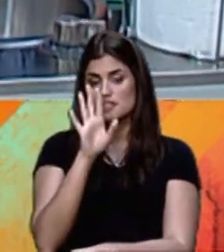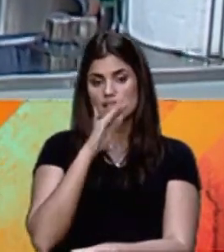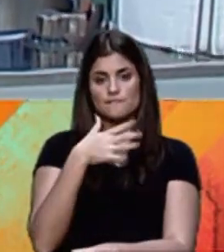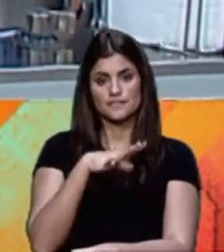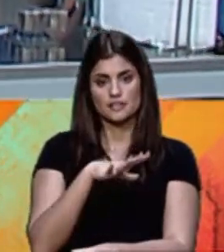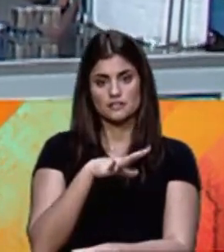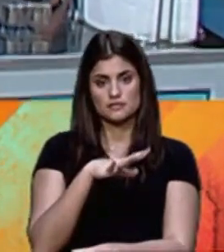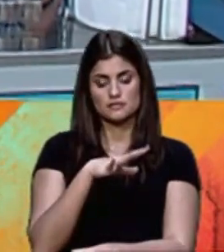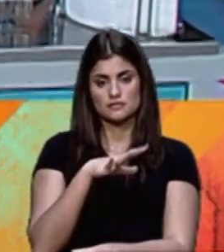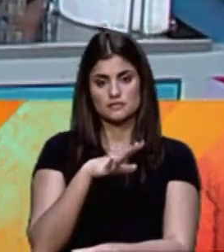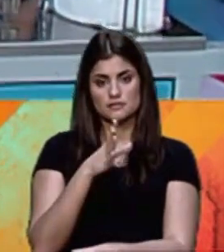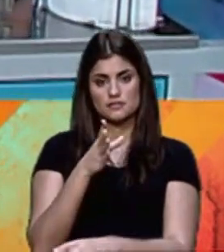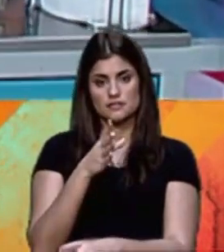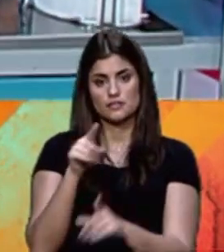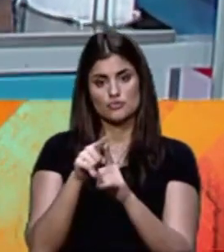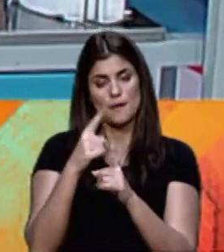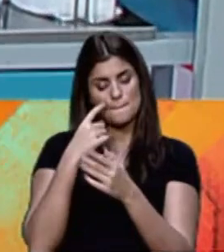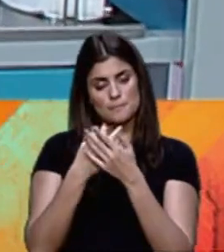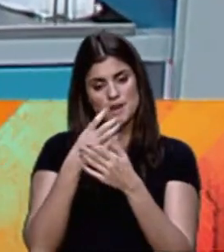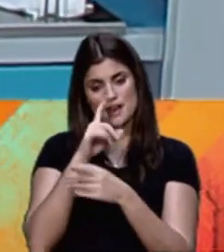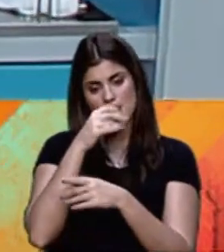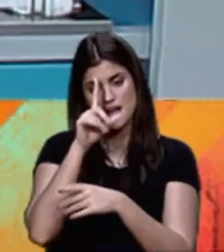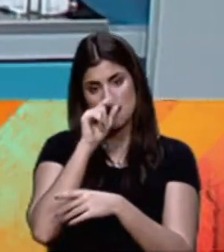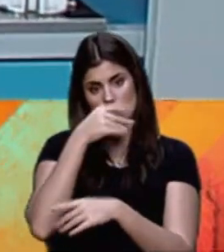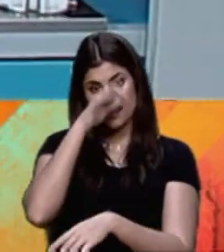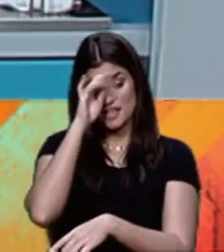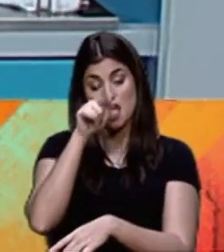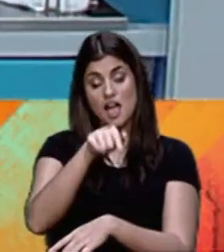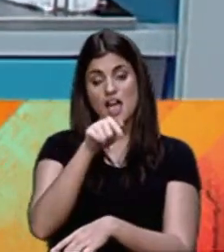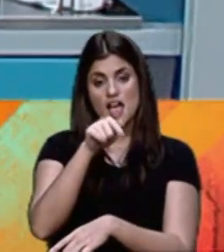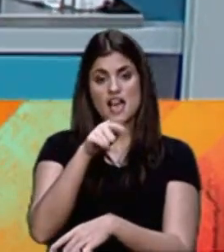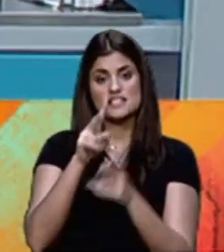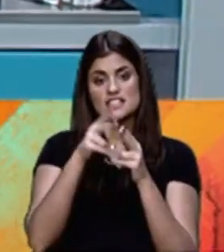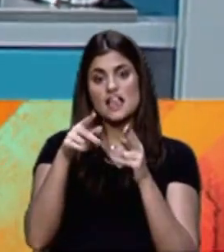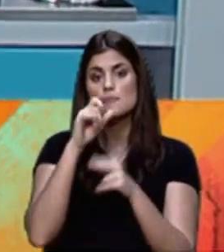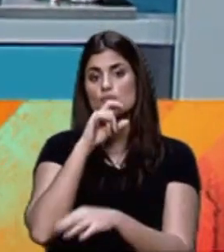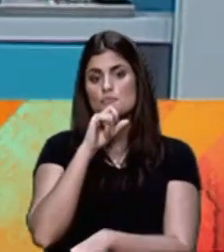quiserem dar mais força à galinha, esta salada também pode ser